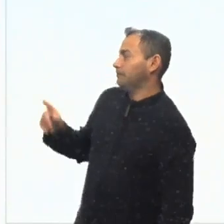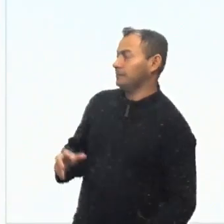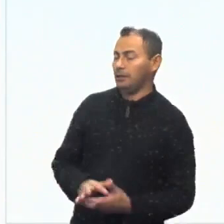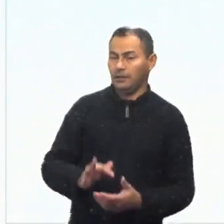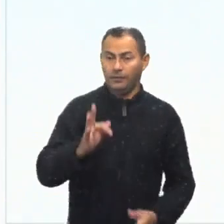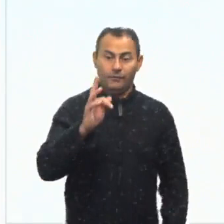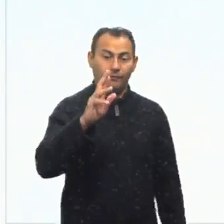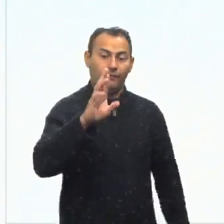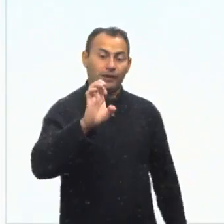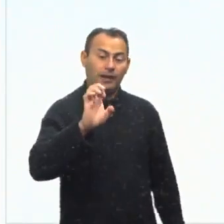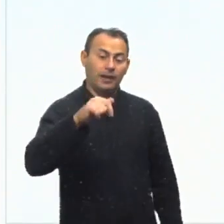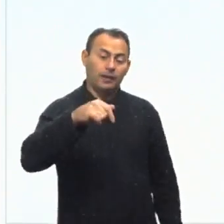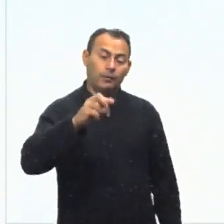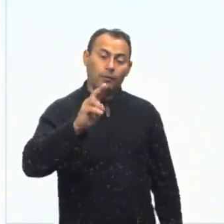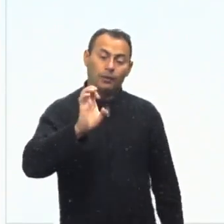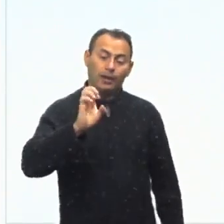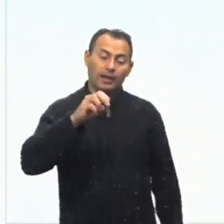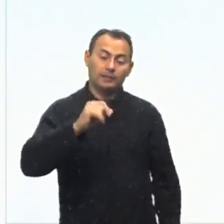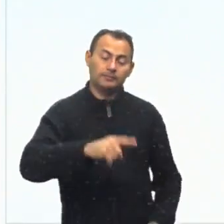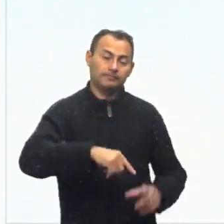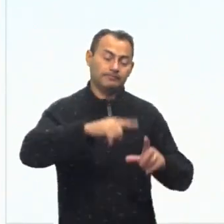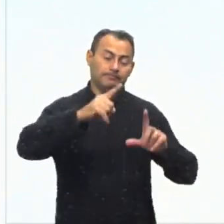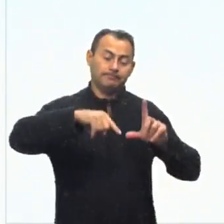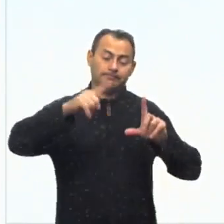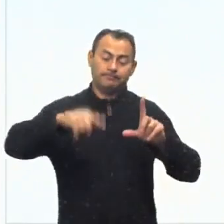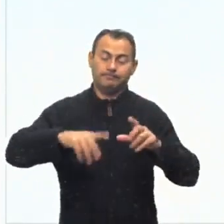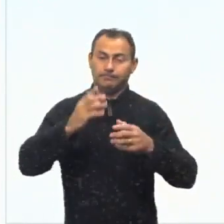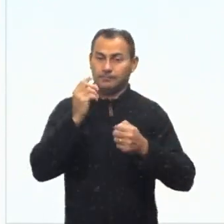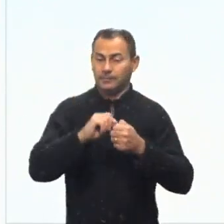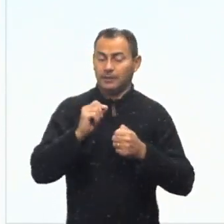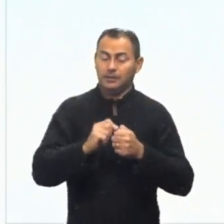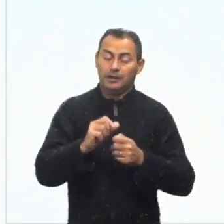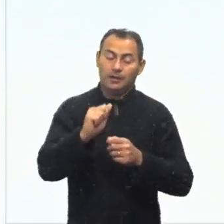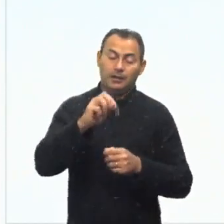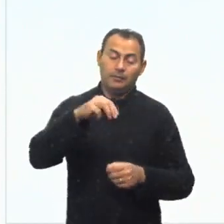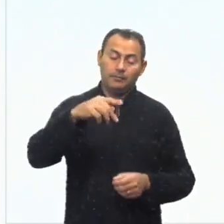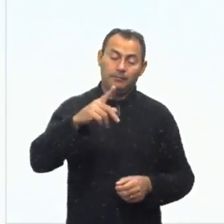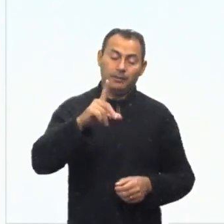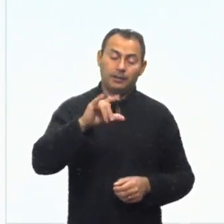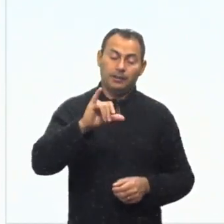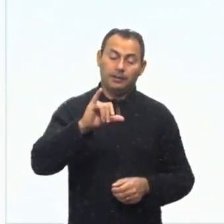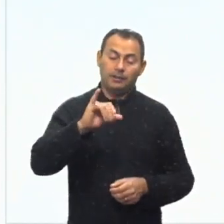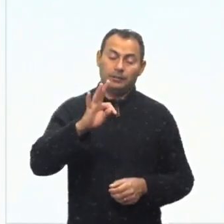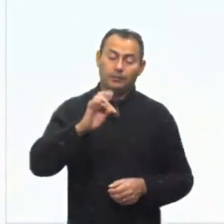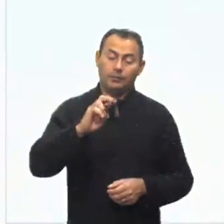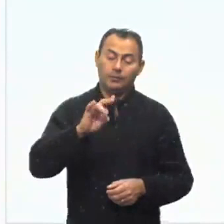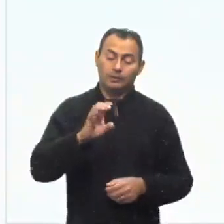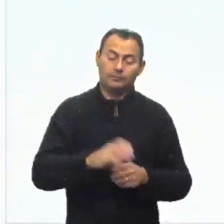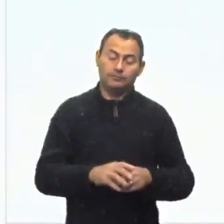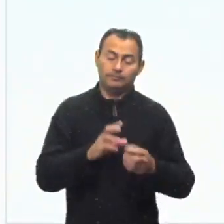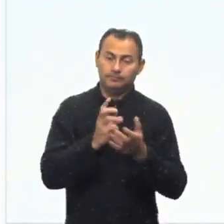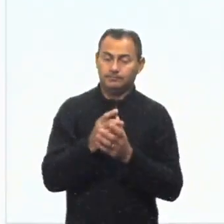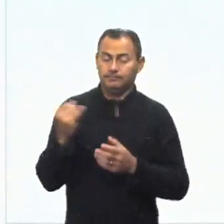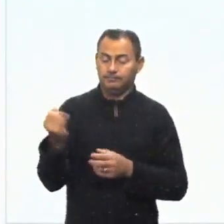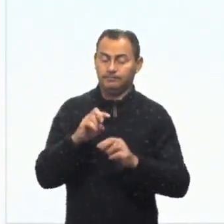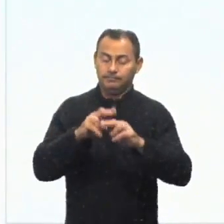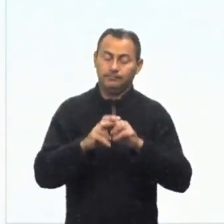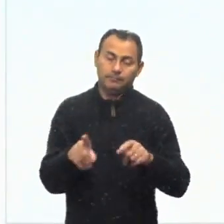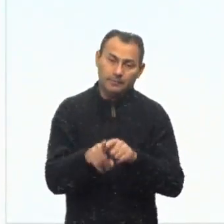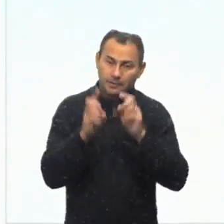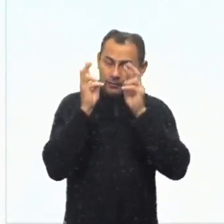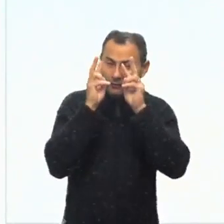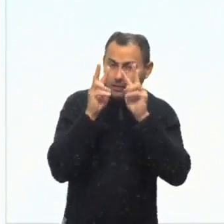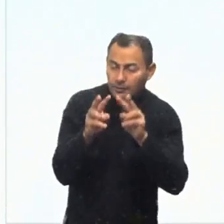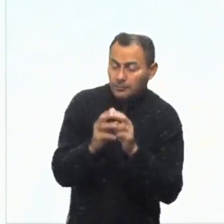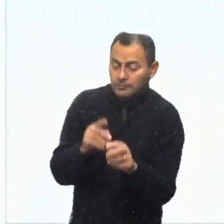Então, a gente acabou de fazer a modulação por amplitude, onde você chaveou a amplitude da portadora. Você viu